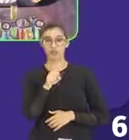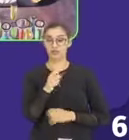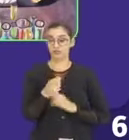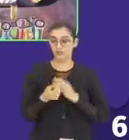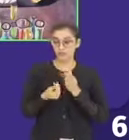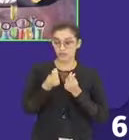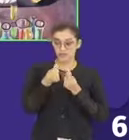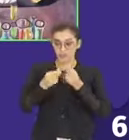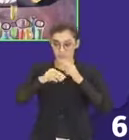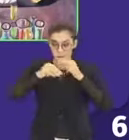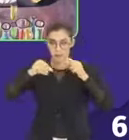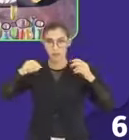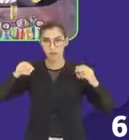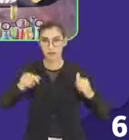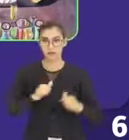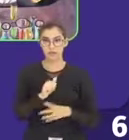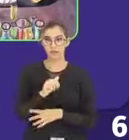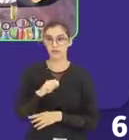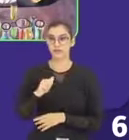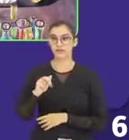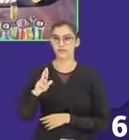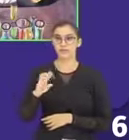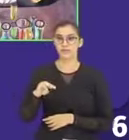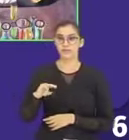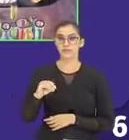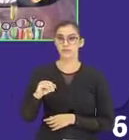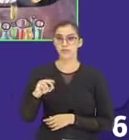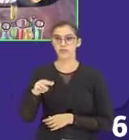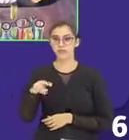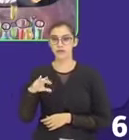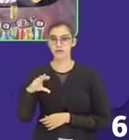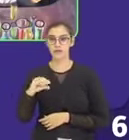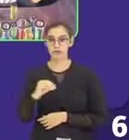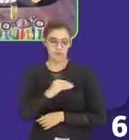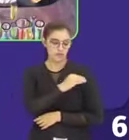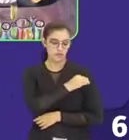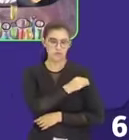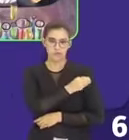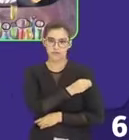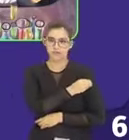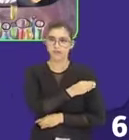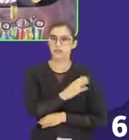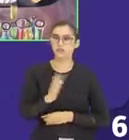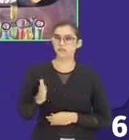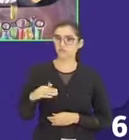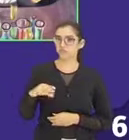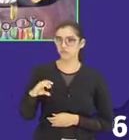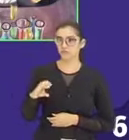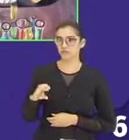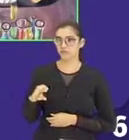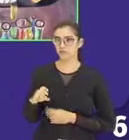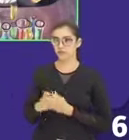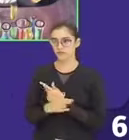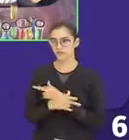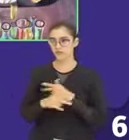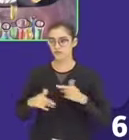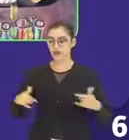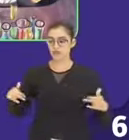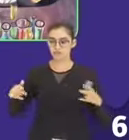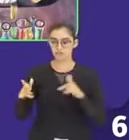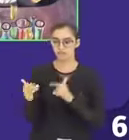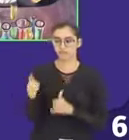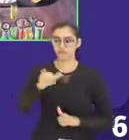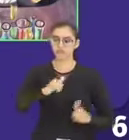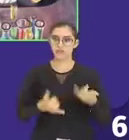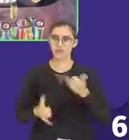cheiro de álcool, de éter. O cara realmente é um fenômeno na química, né?